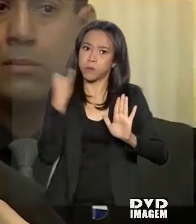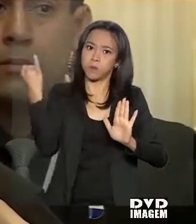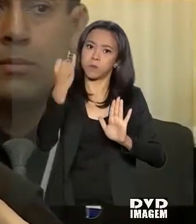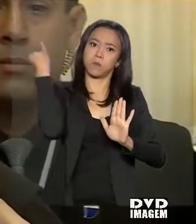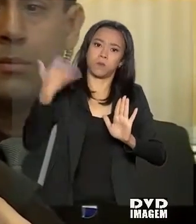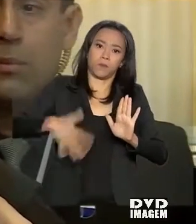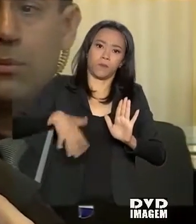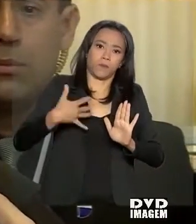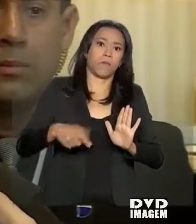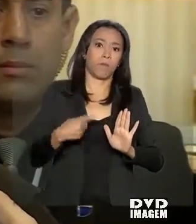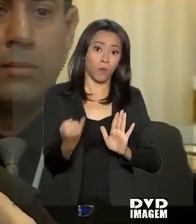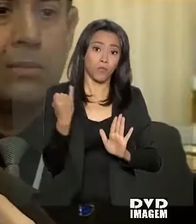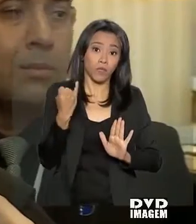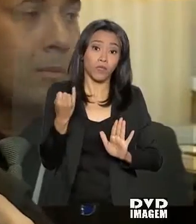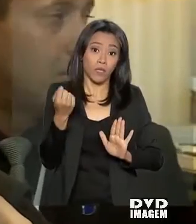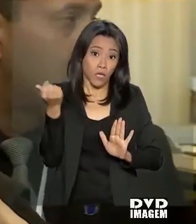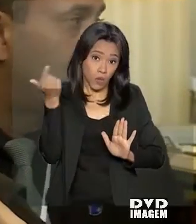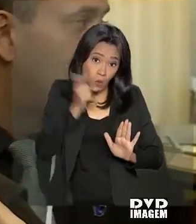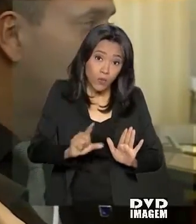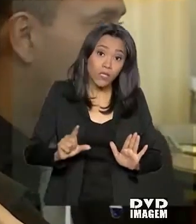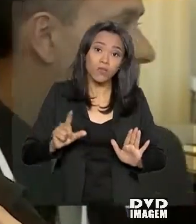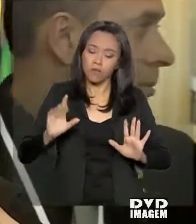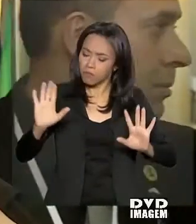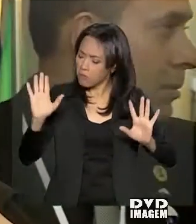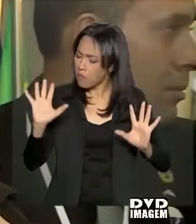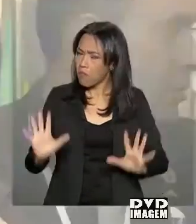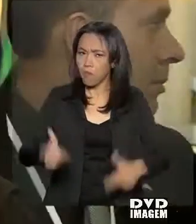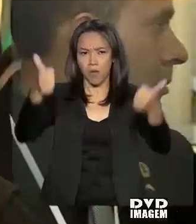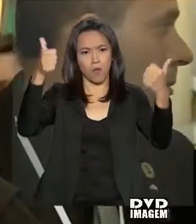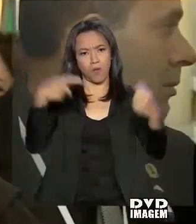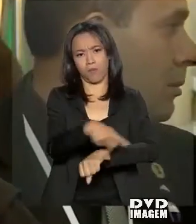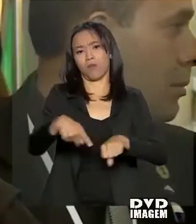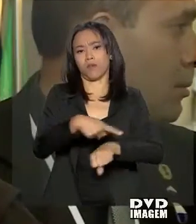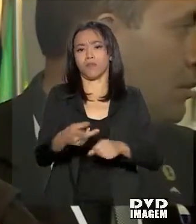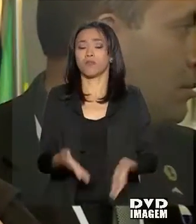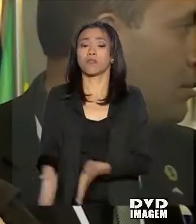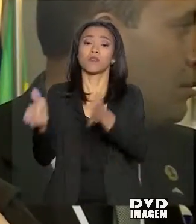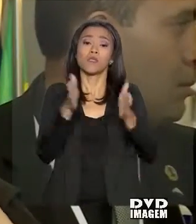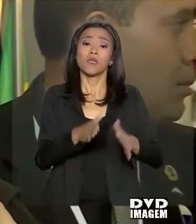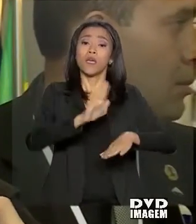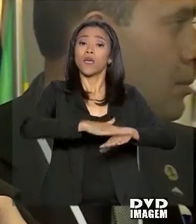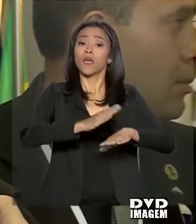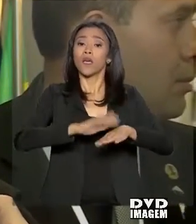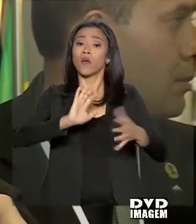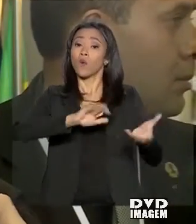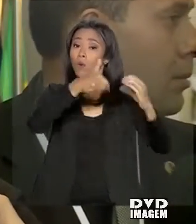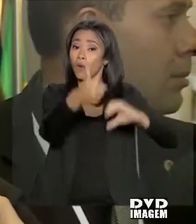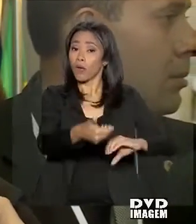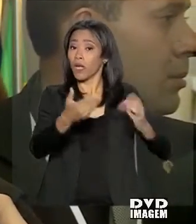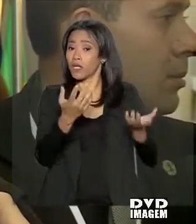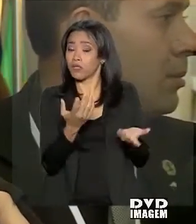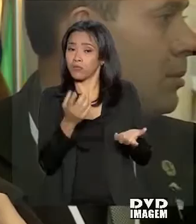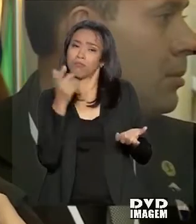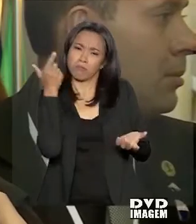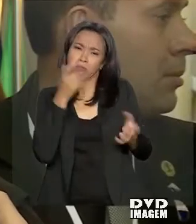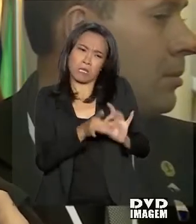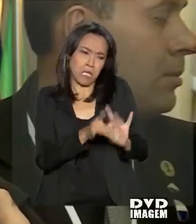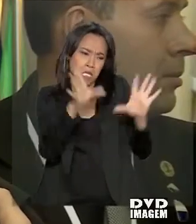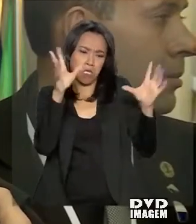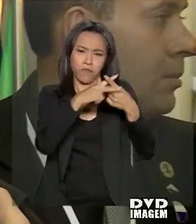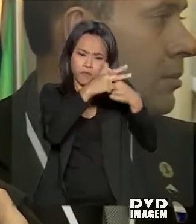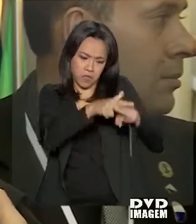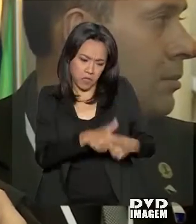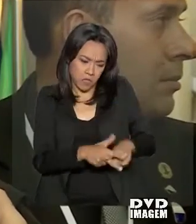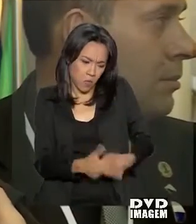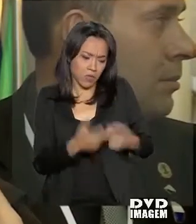certo, a gente tem tudo para fazer o Brasil decolar. O parlamento é soberano para fazer os polimentos, tirar alguma